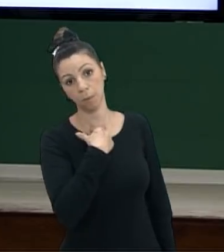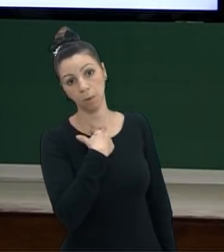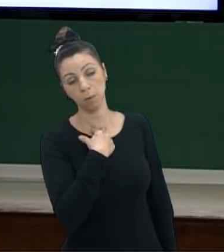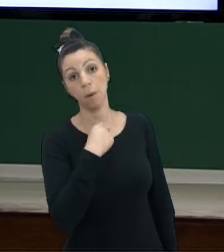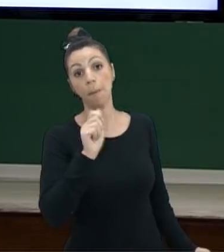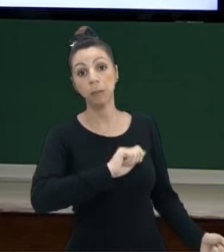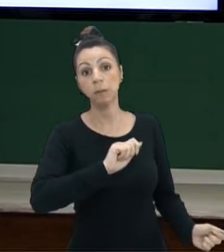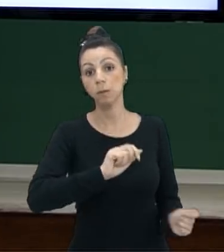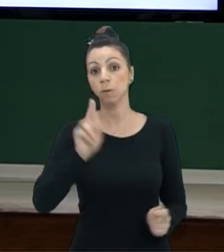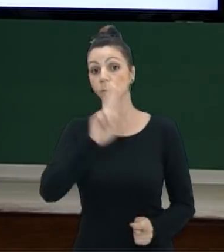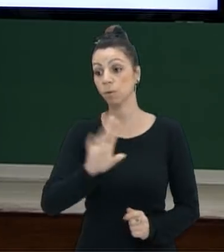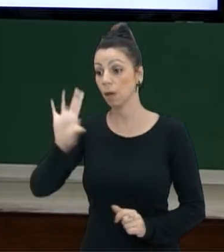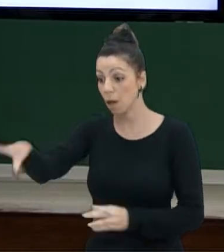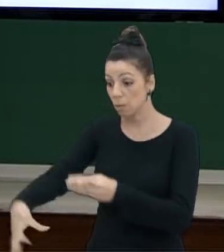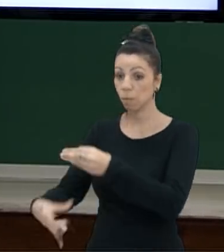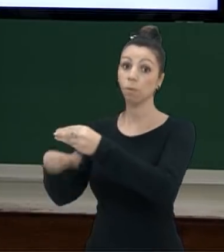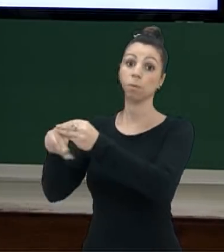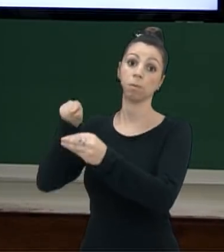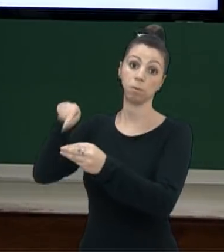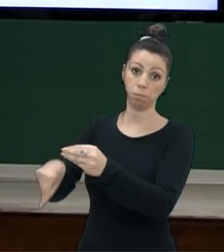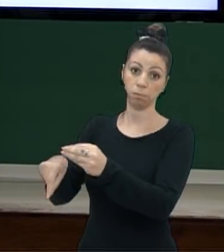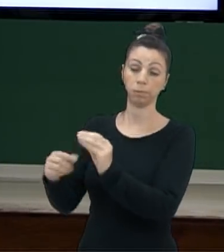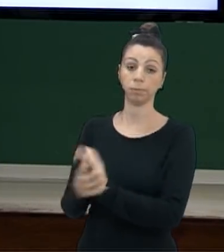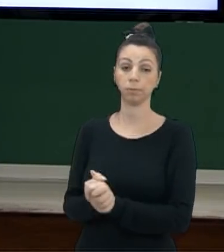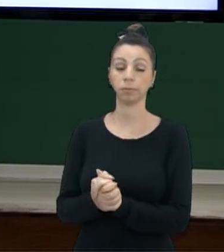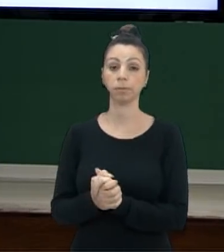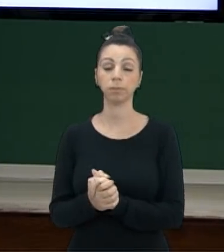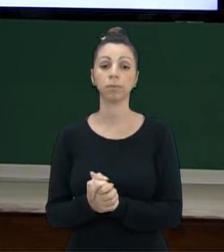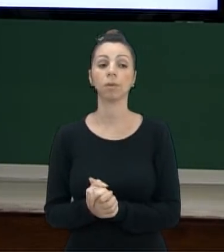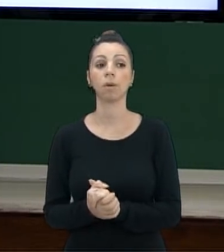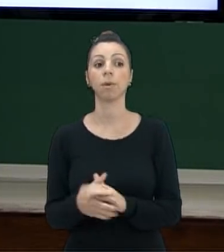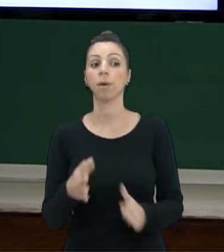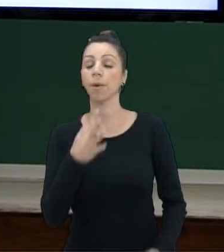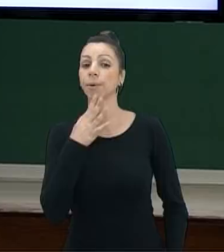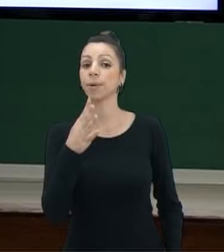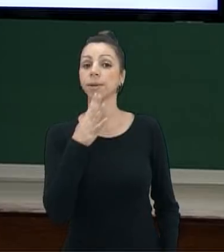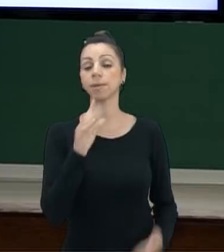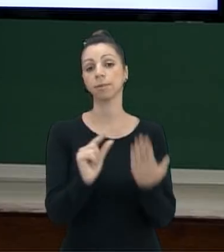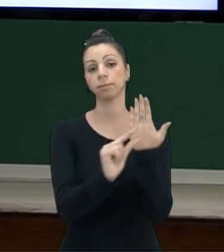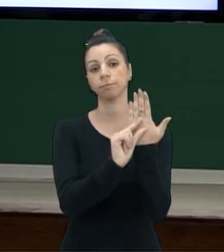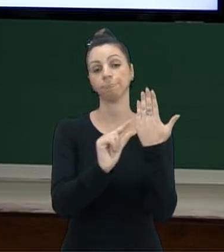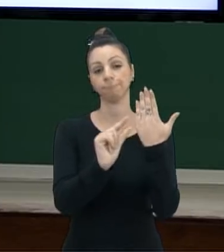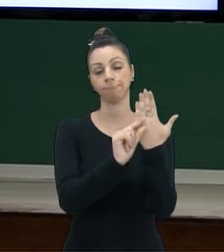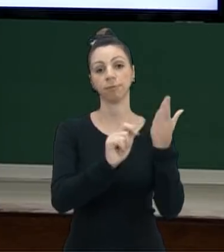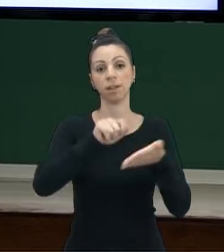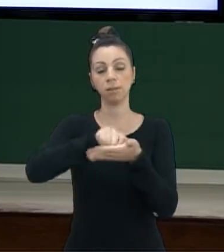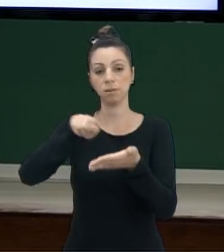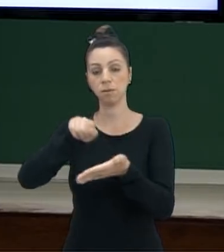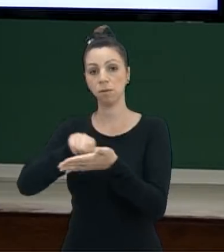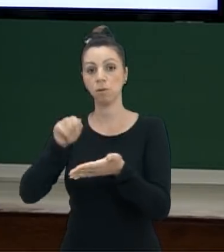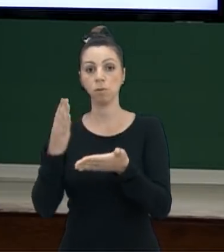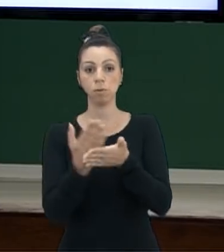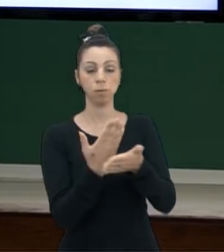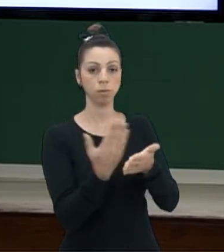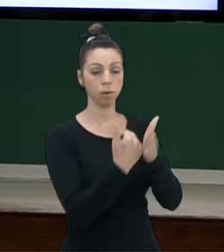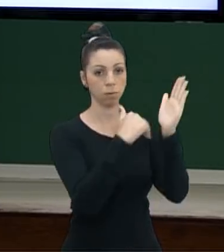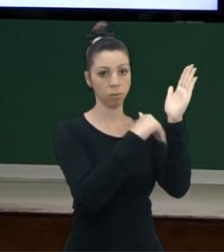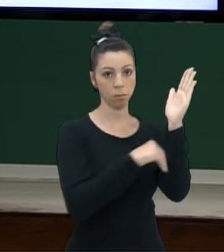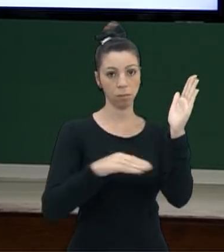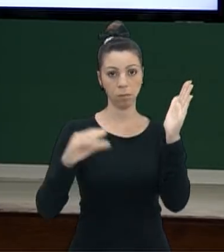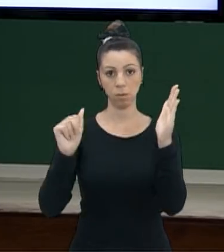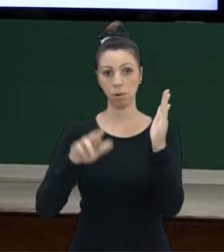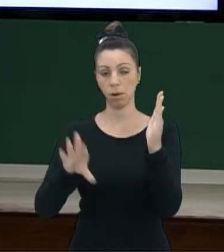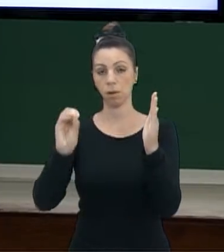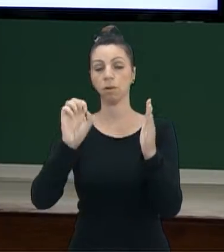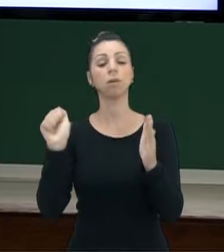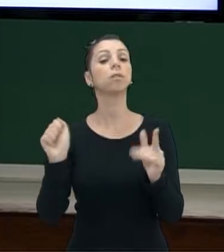Querem ver? Olha o exemplo. Eu conheci a autora do Diário de Carol. Quem fez a ação de